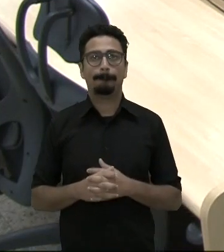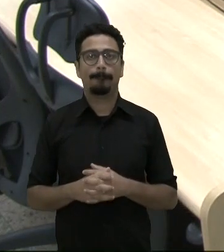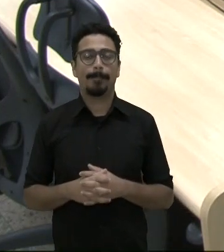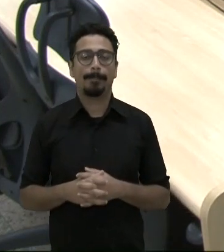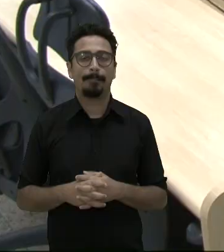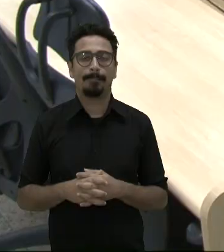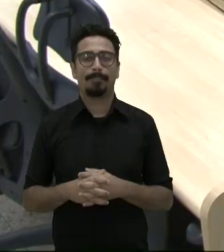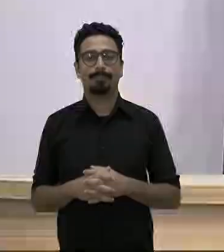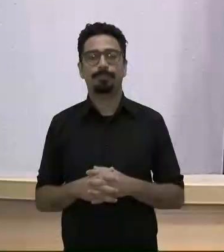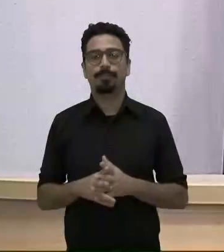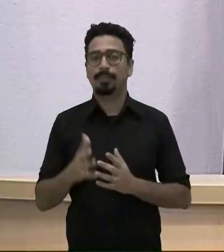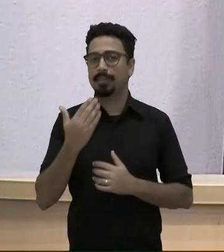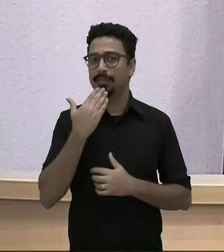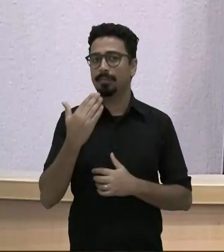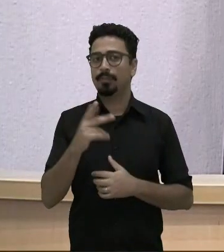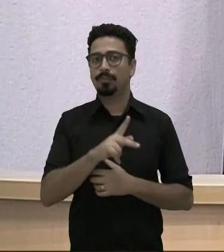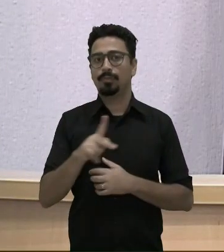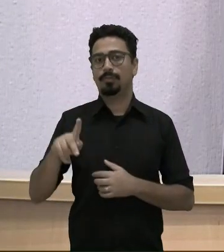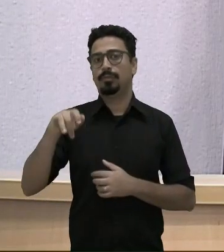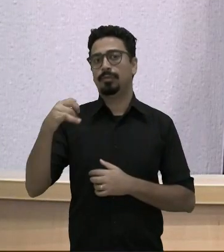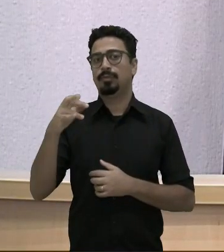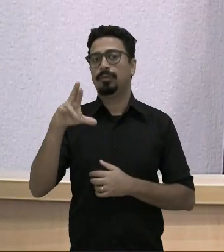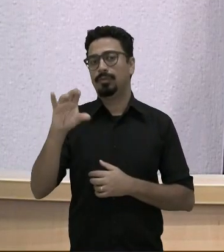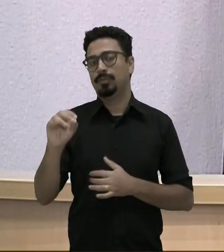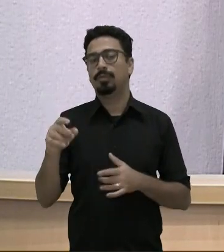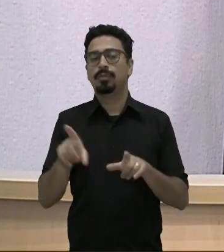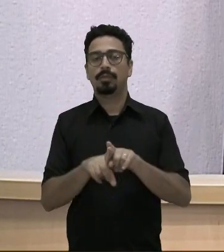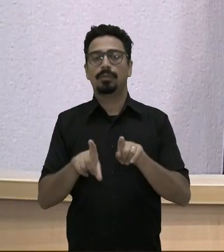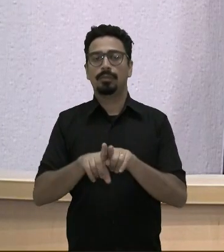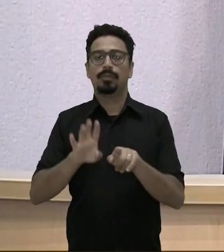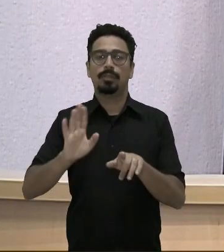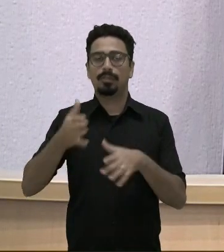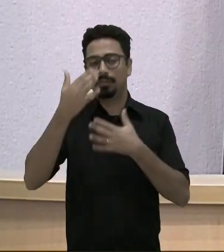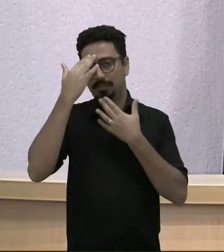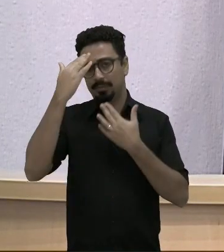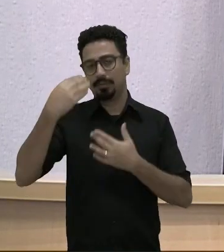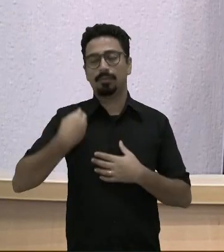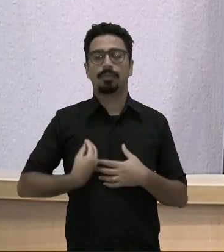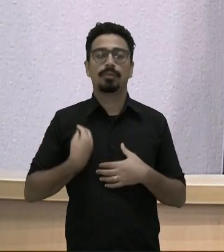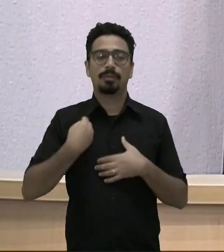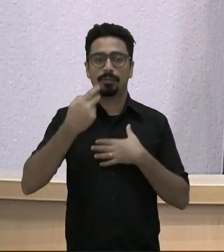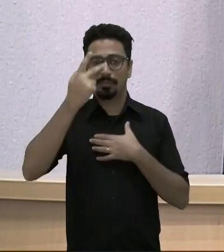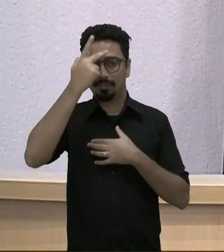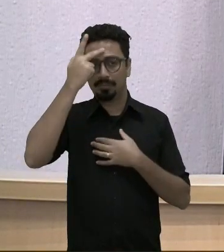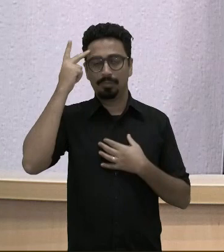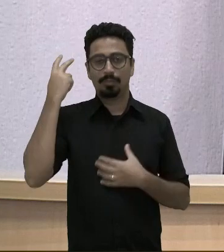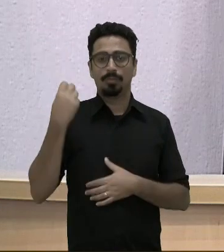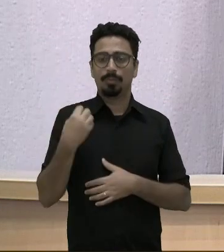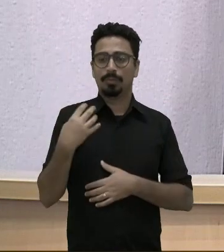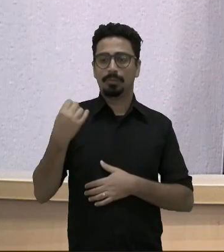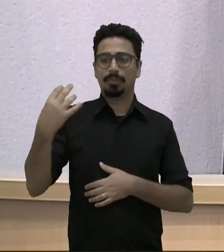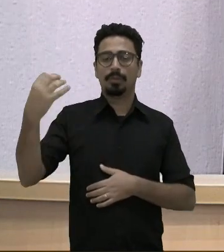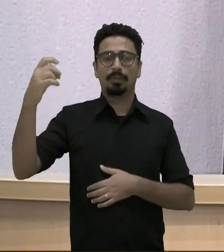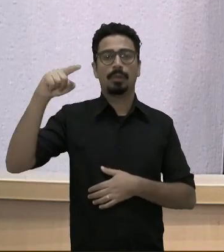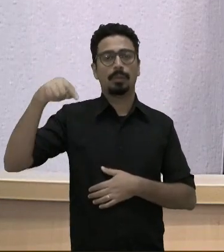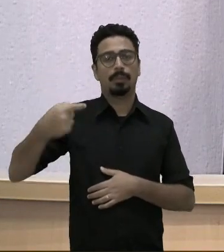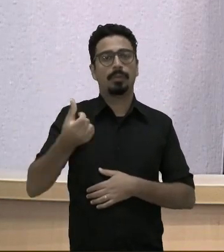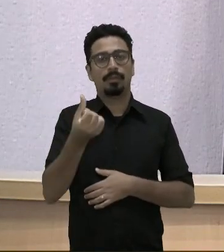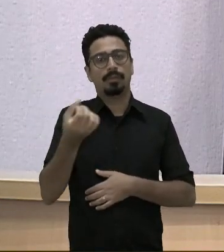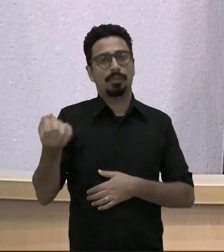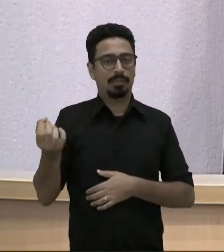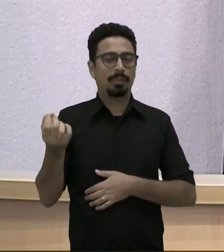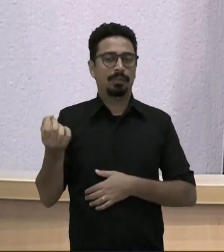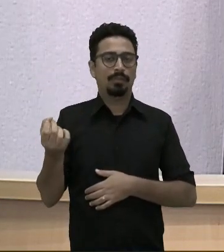E a pedido do professor Jairo Alves, nós gostaríamos aqui também de agradecer a presença de uma pessoa que viajou mais de 1.600 quilômetros para